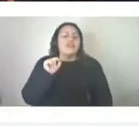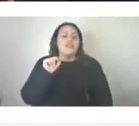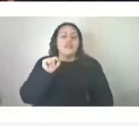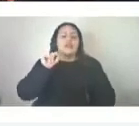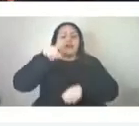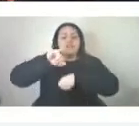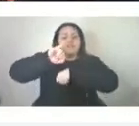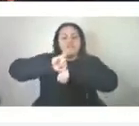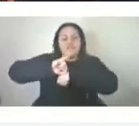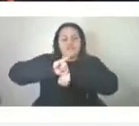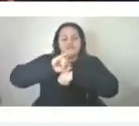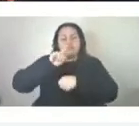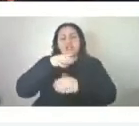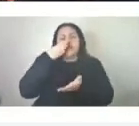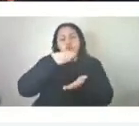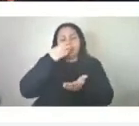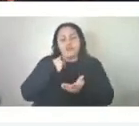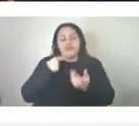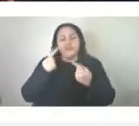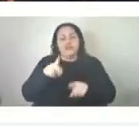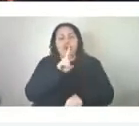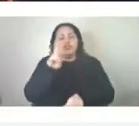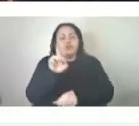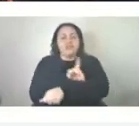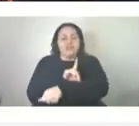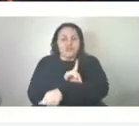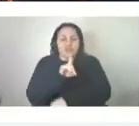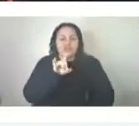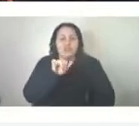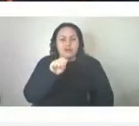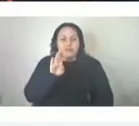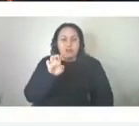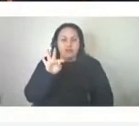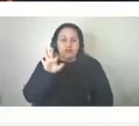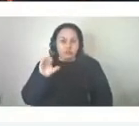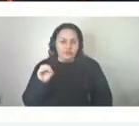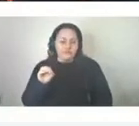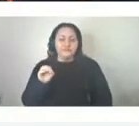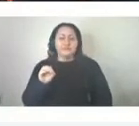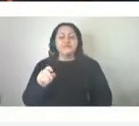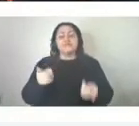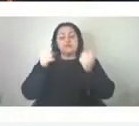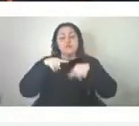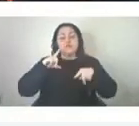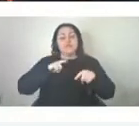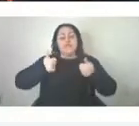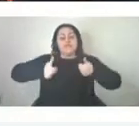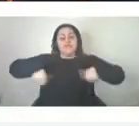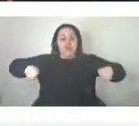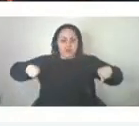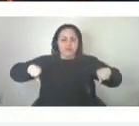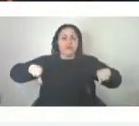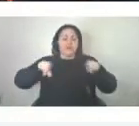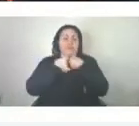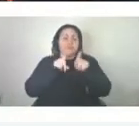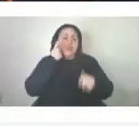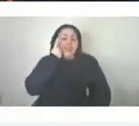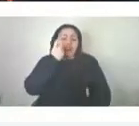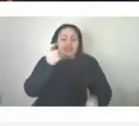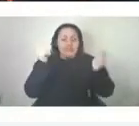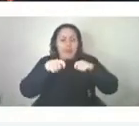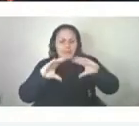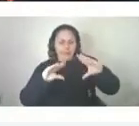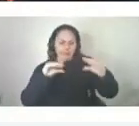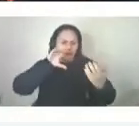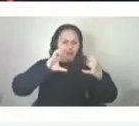Pode passar o outro. Essas são fraldas que que é um material interessante de animar, porque dá para te dar vários formatos